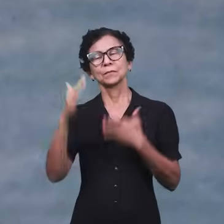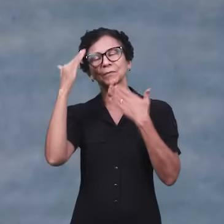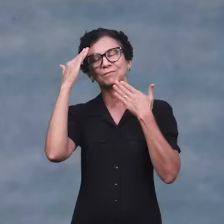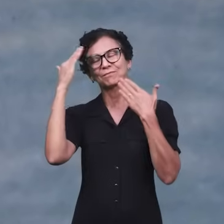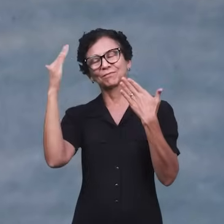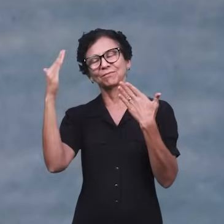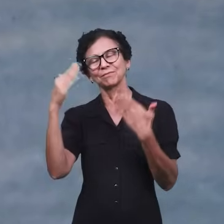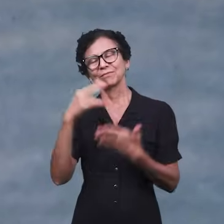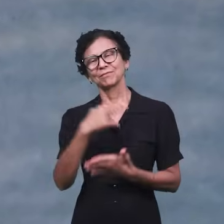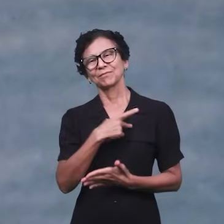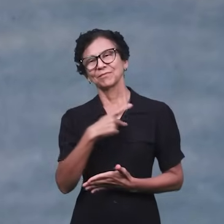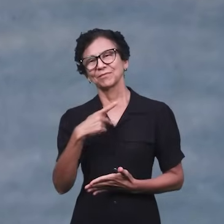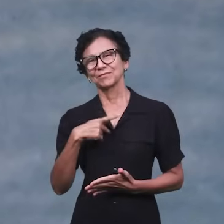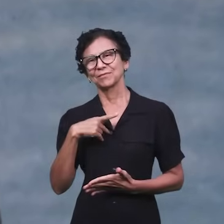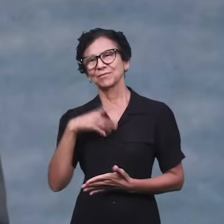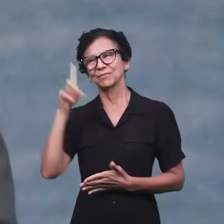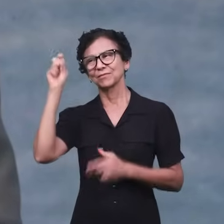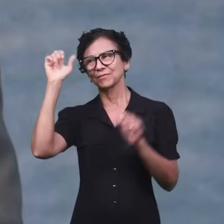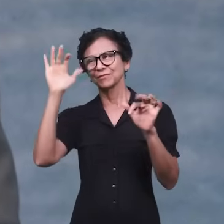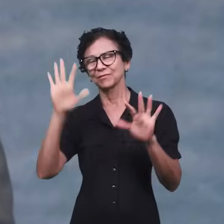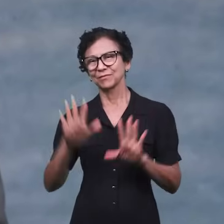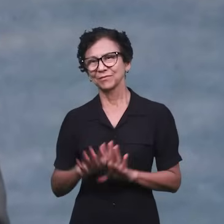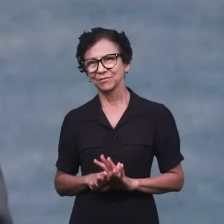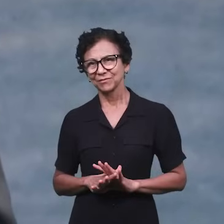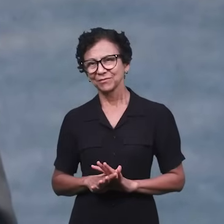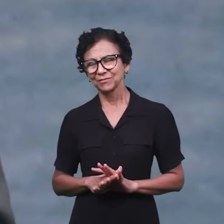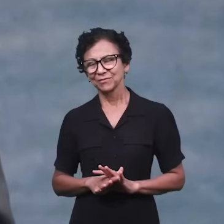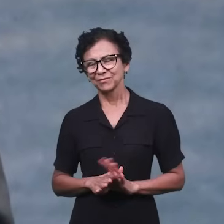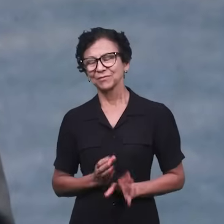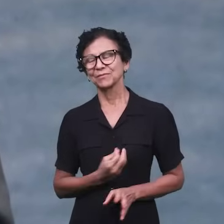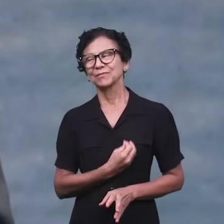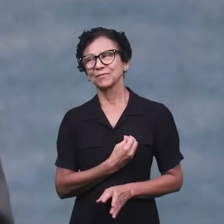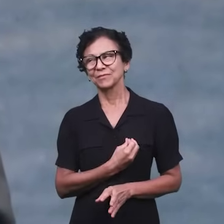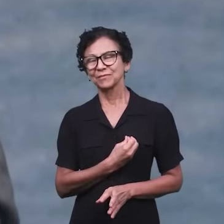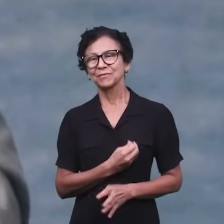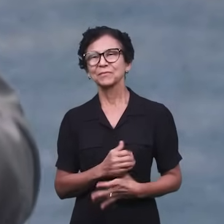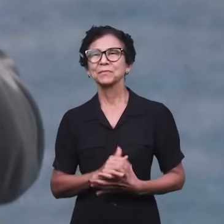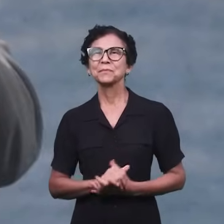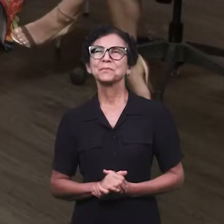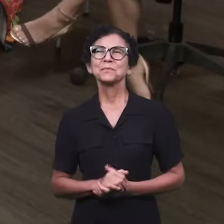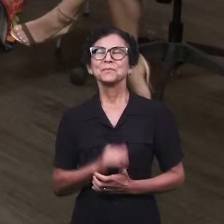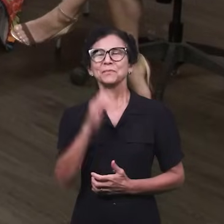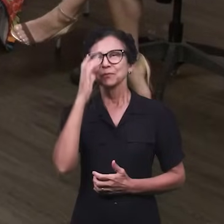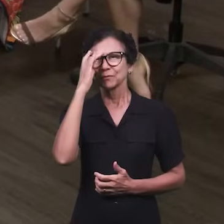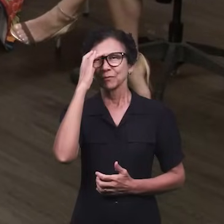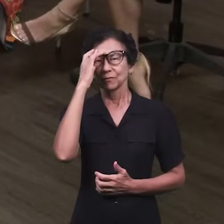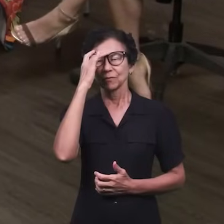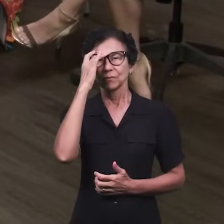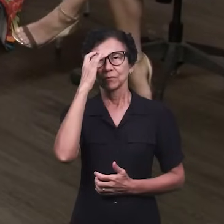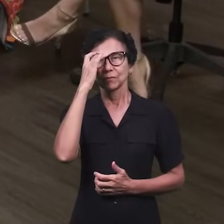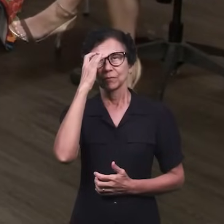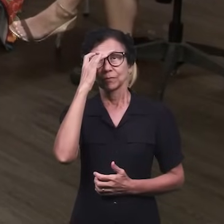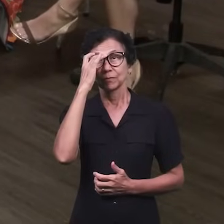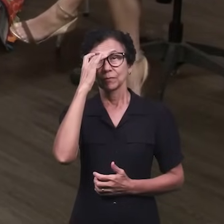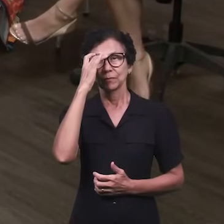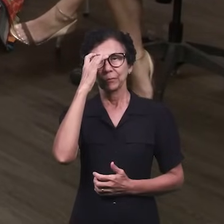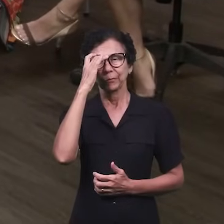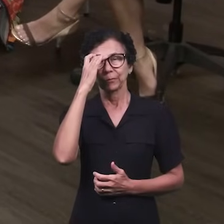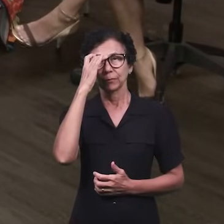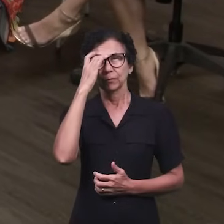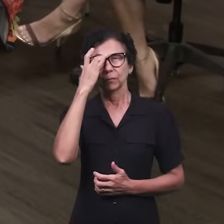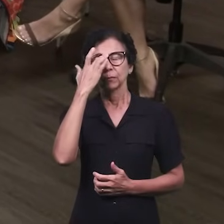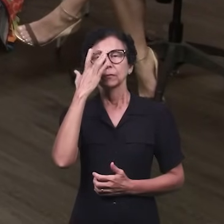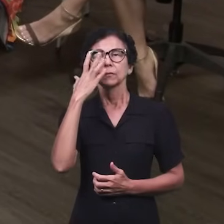Obrigado Pastor Ricardo Chamon Deus abençoe obrigado pela sua participação aqui no programa de hoje Raísa nós temos uma experiência antes de nós terminarmos